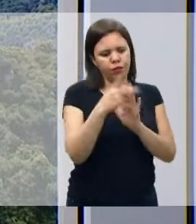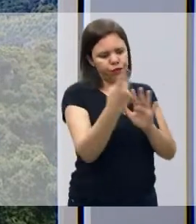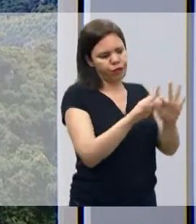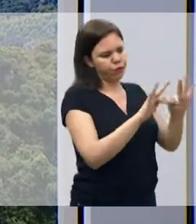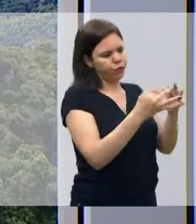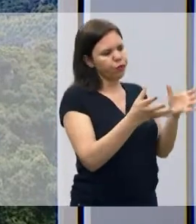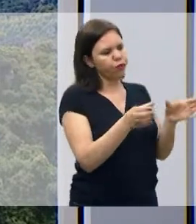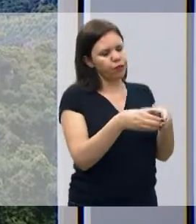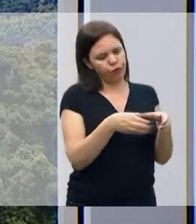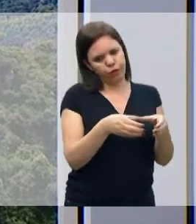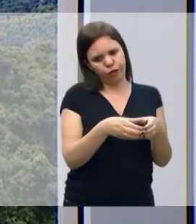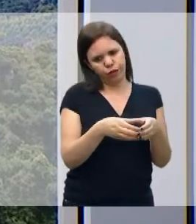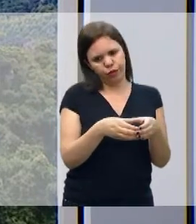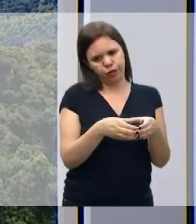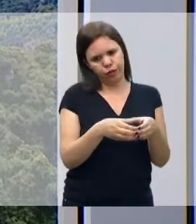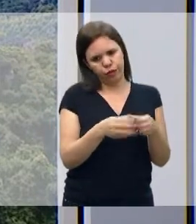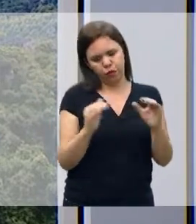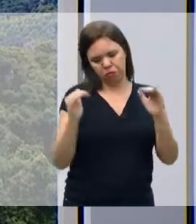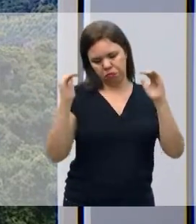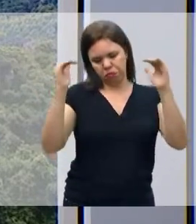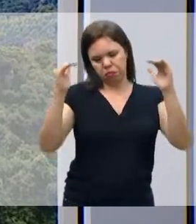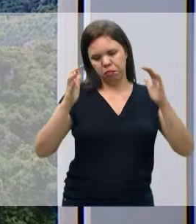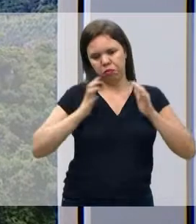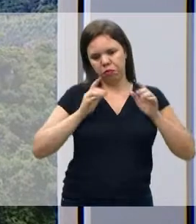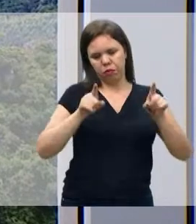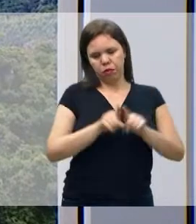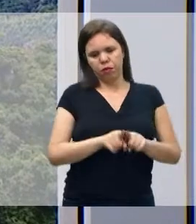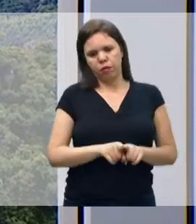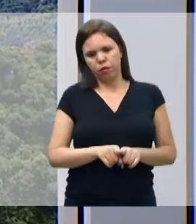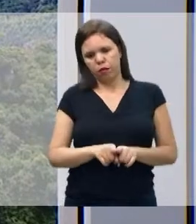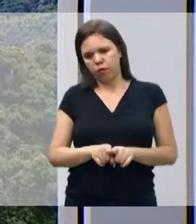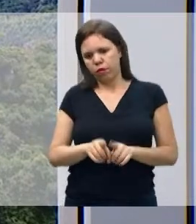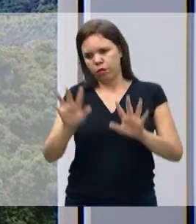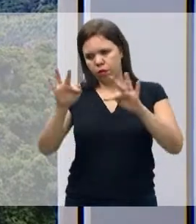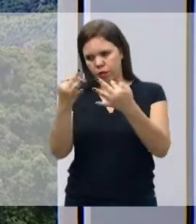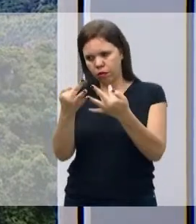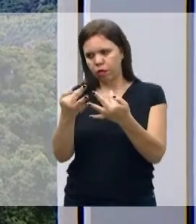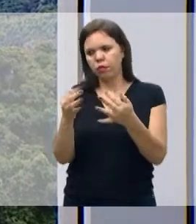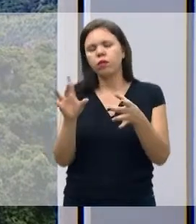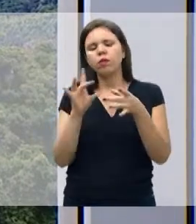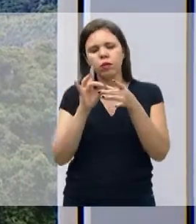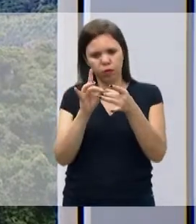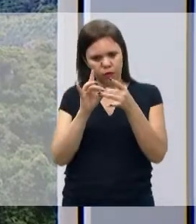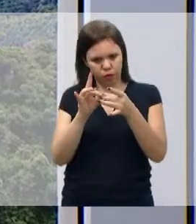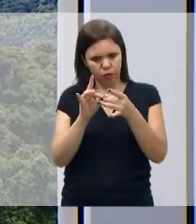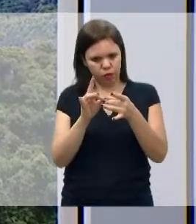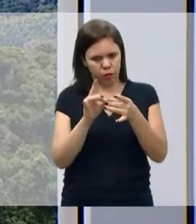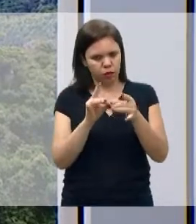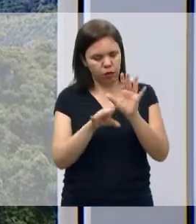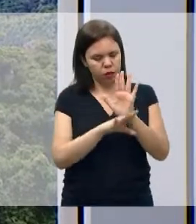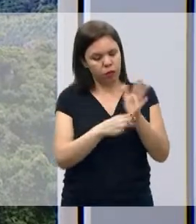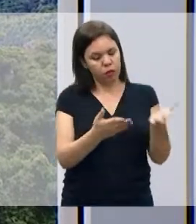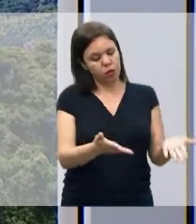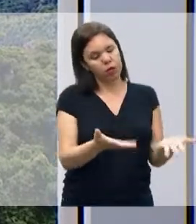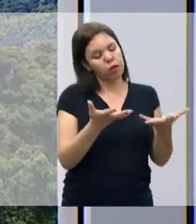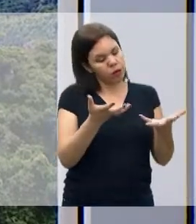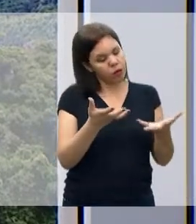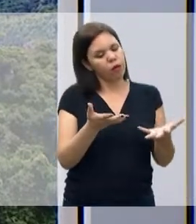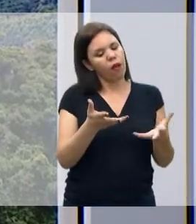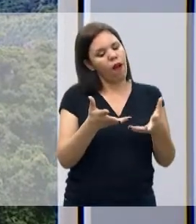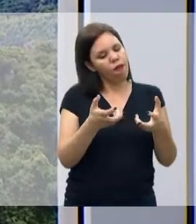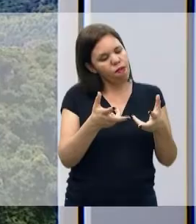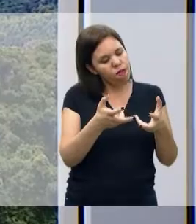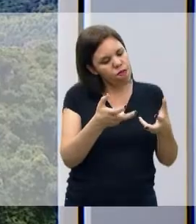classe social mais rica também, as famílias se unem em torno dele por conta dessa